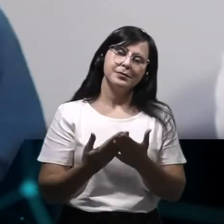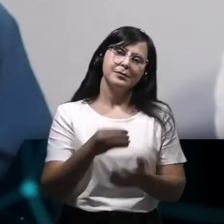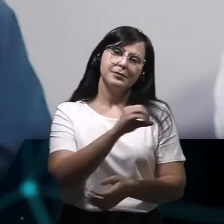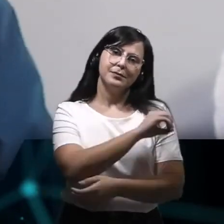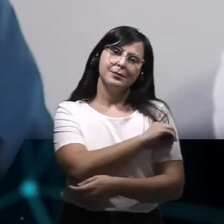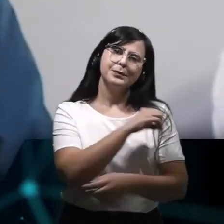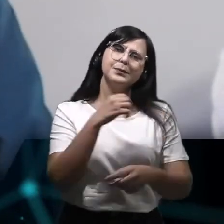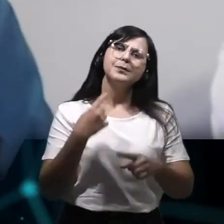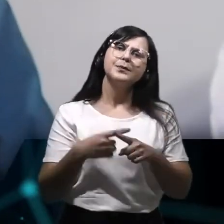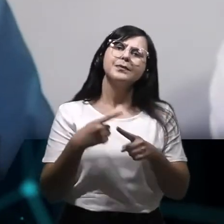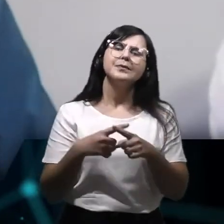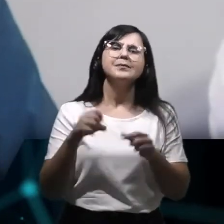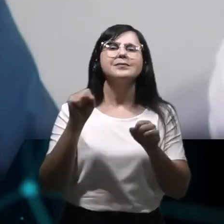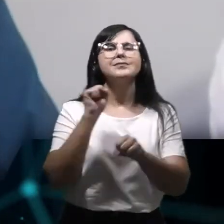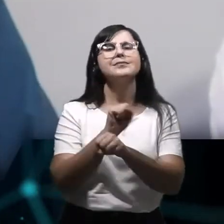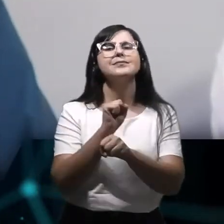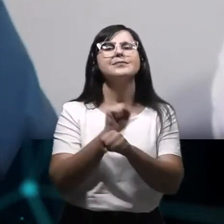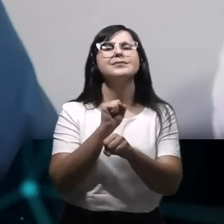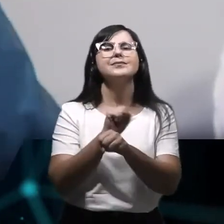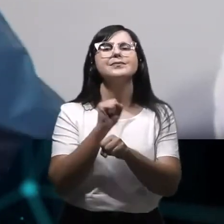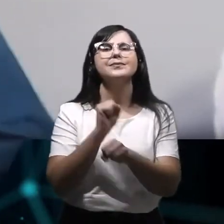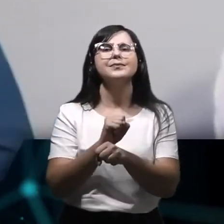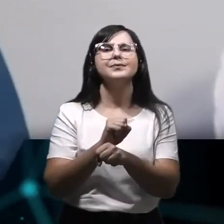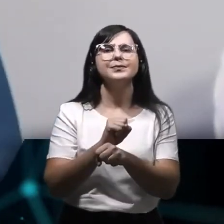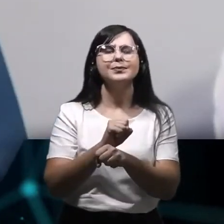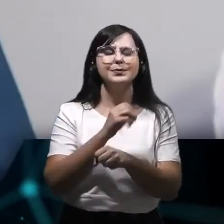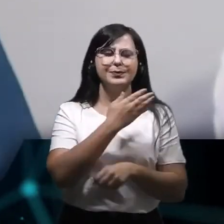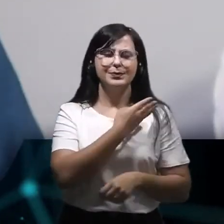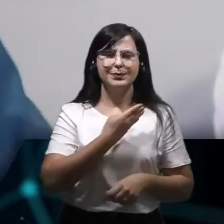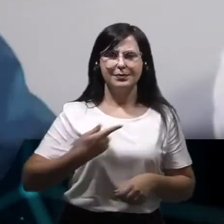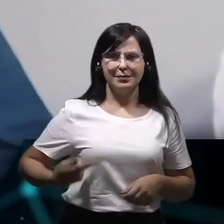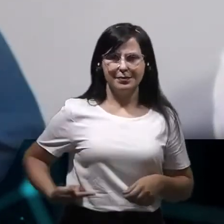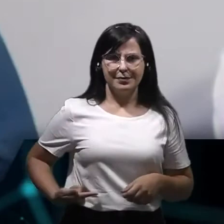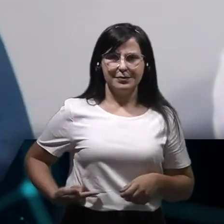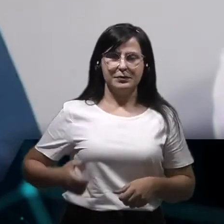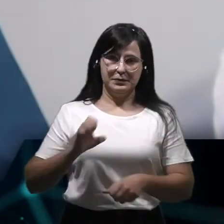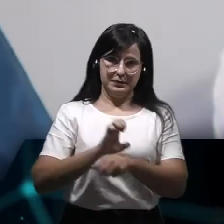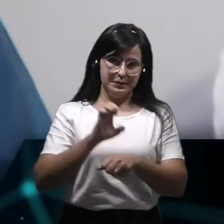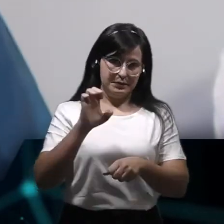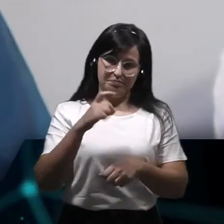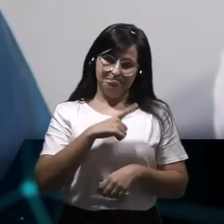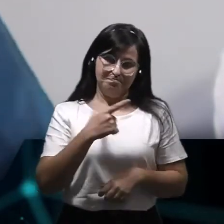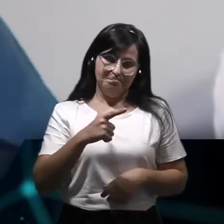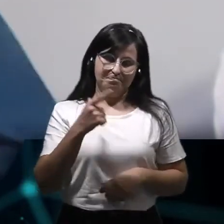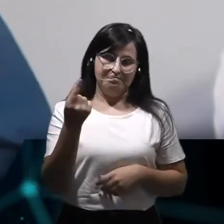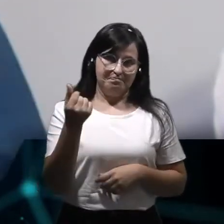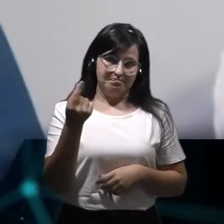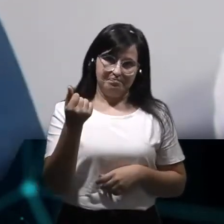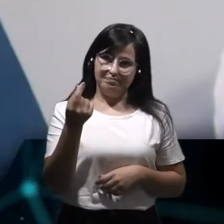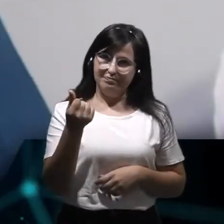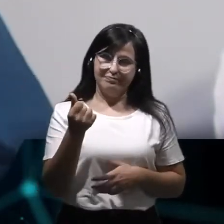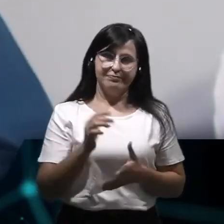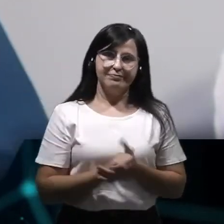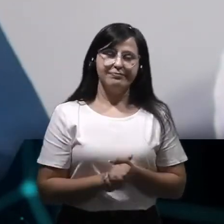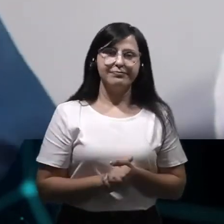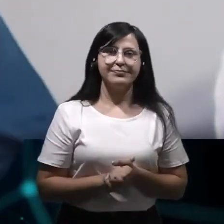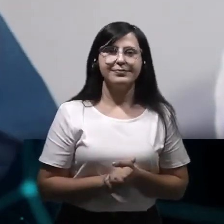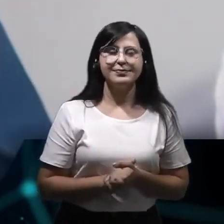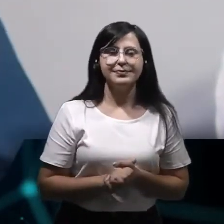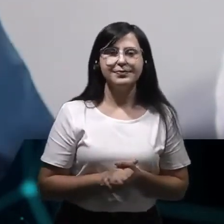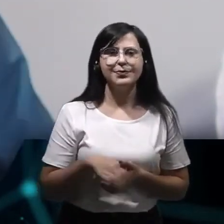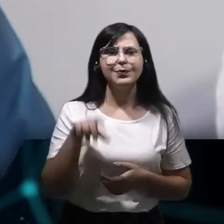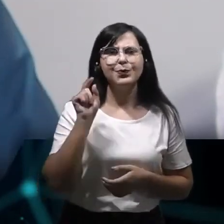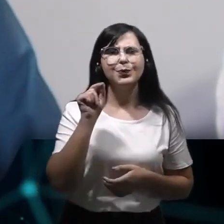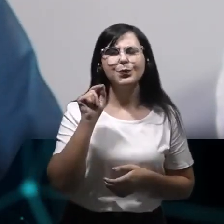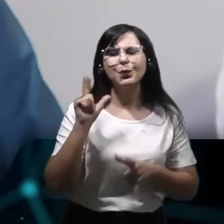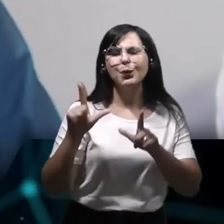por o governo do estado, eu não sei o que foi que aconteceu com o dinheiro que já veio. Eu sei que esse dinheiro não existe mais, esse dinheiro eu não sei para onde,